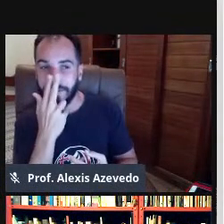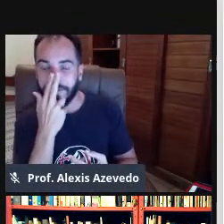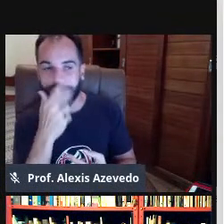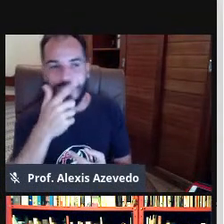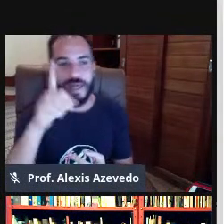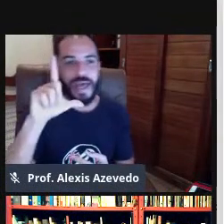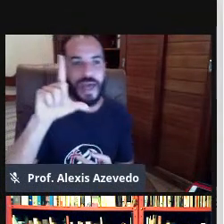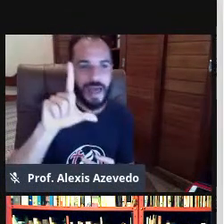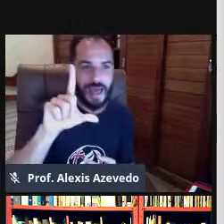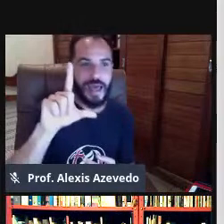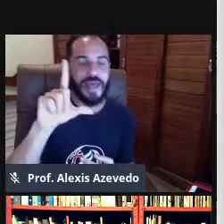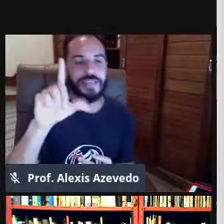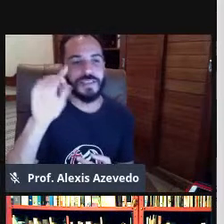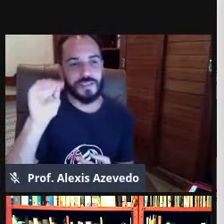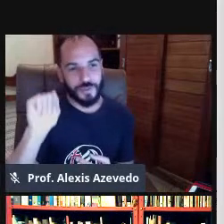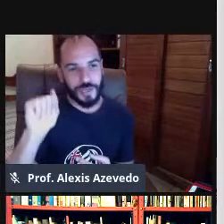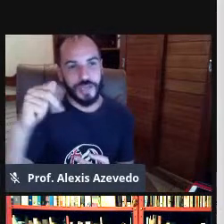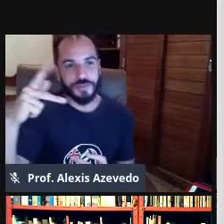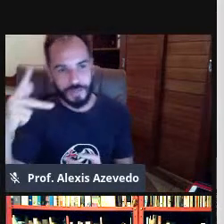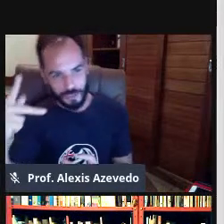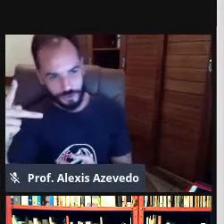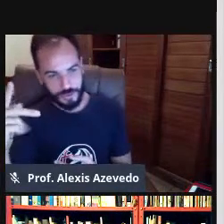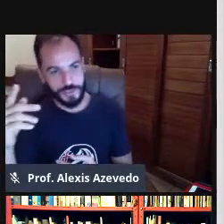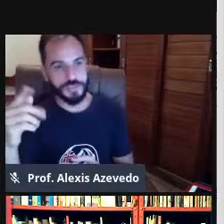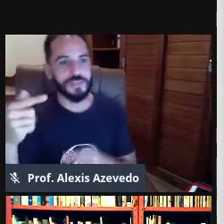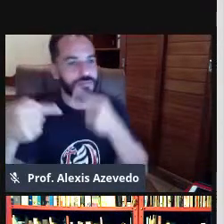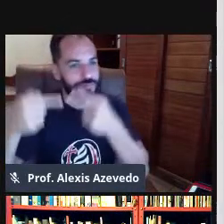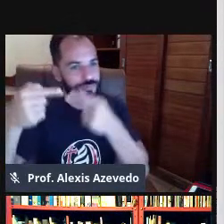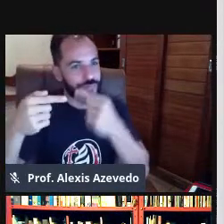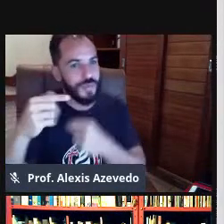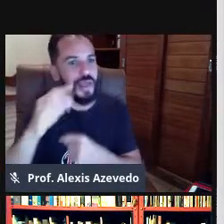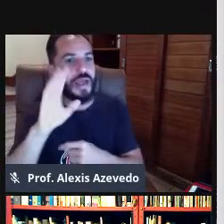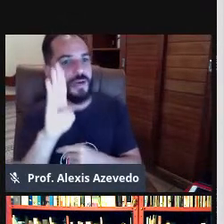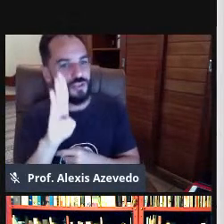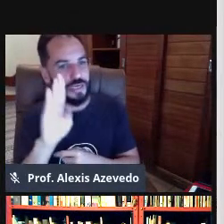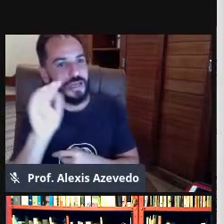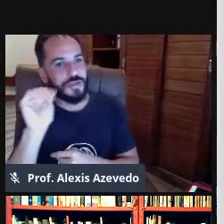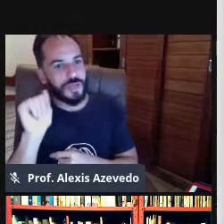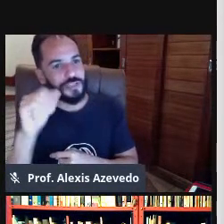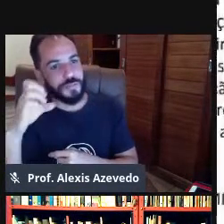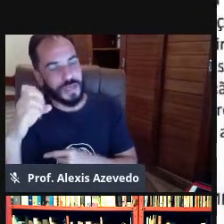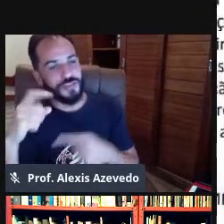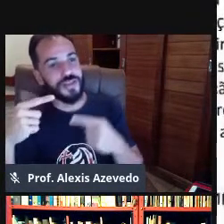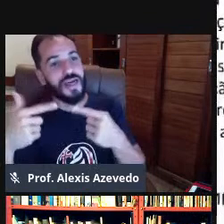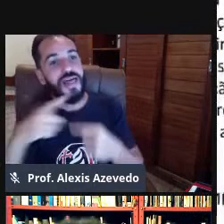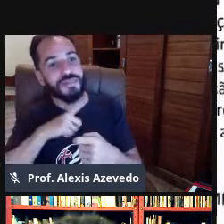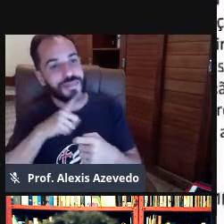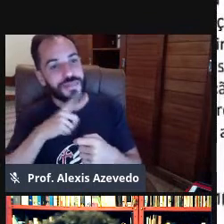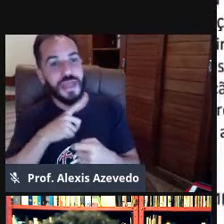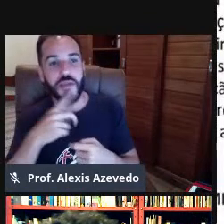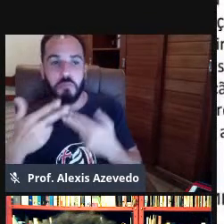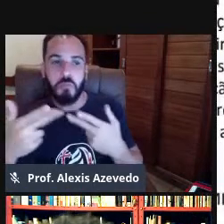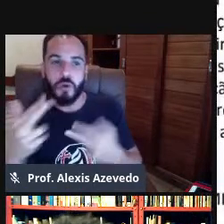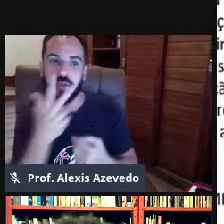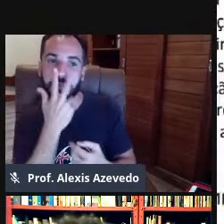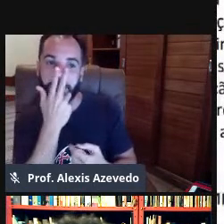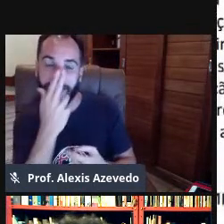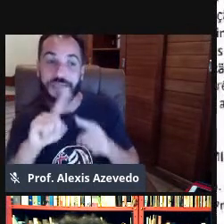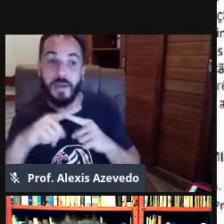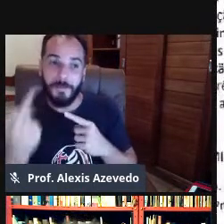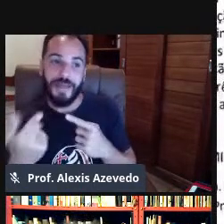perceber esse quadro do mesmo jeito que ele se apresenta lá na, no